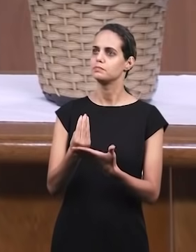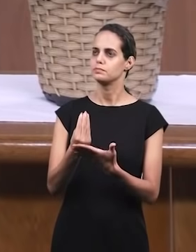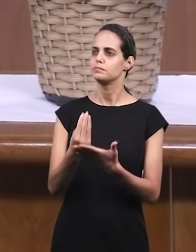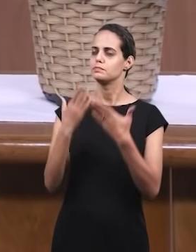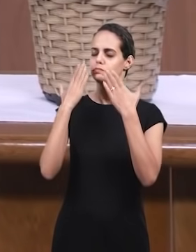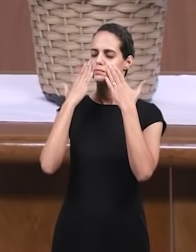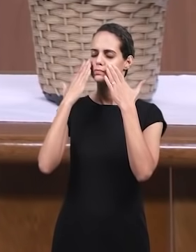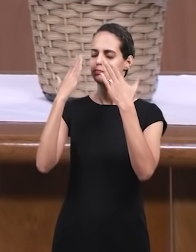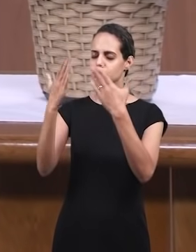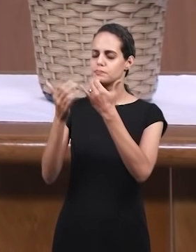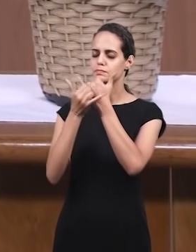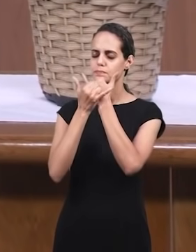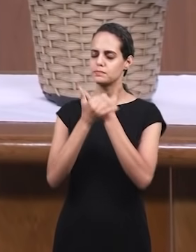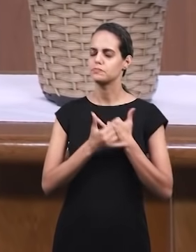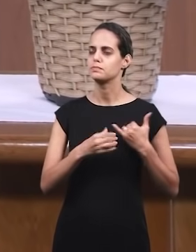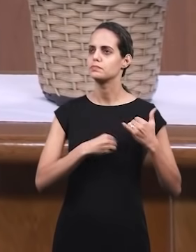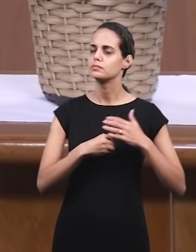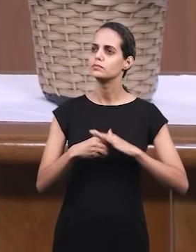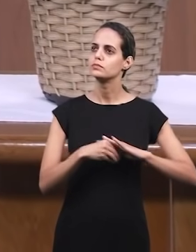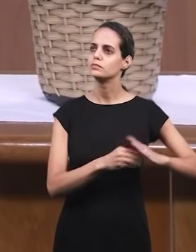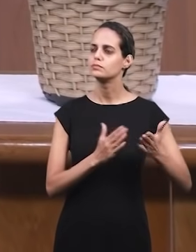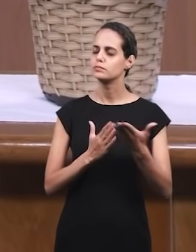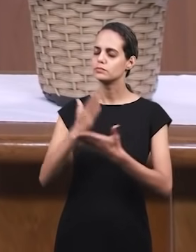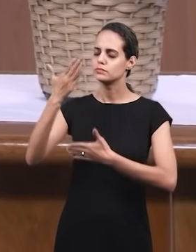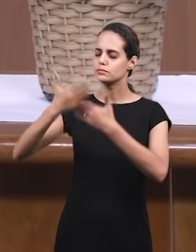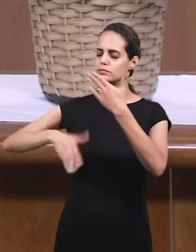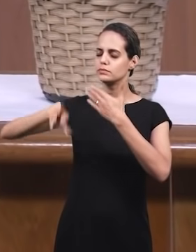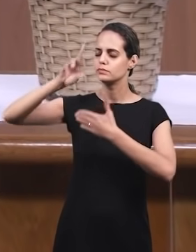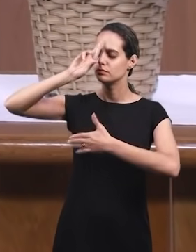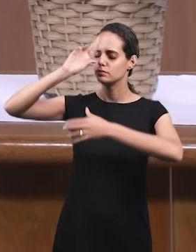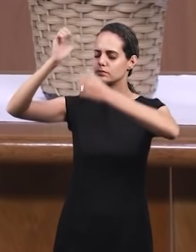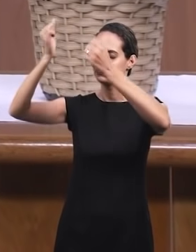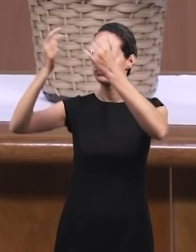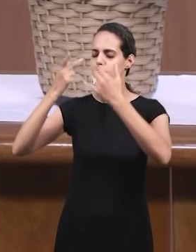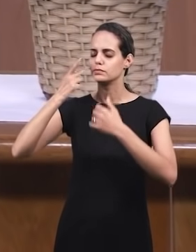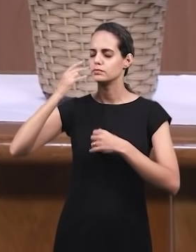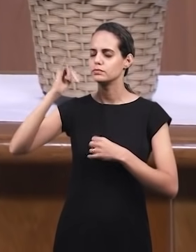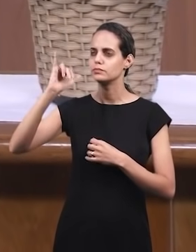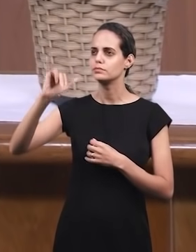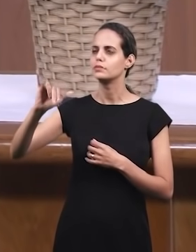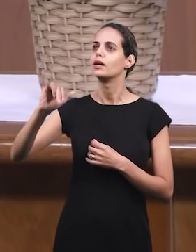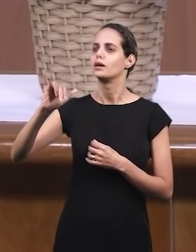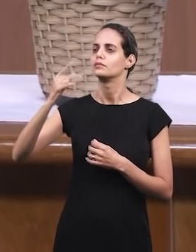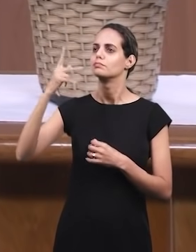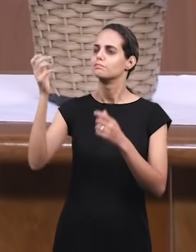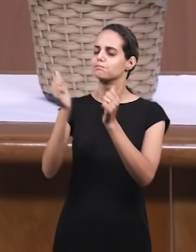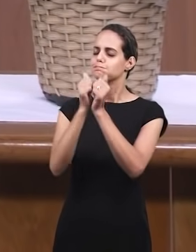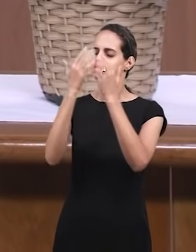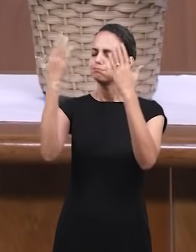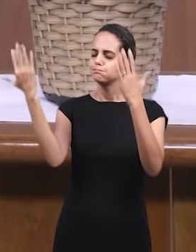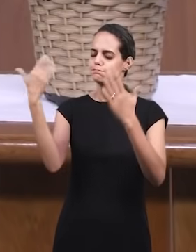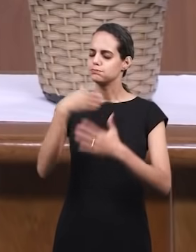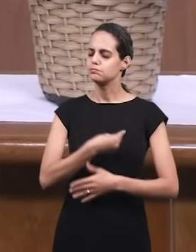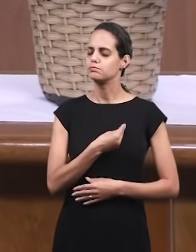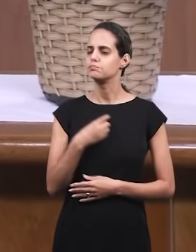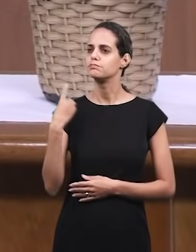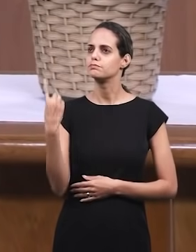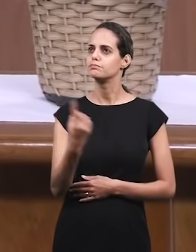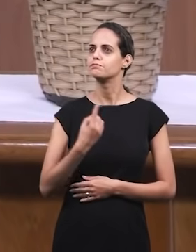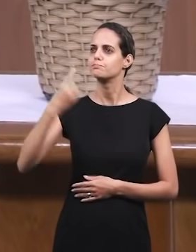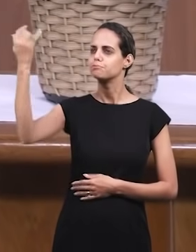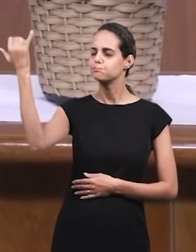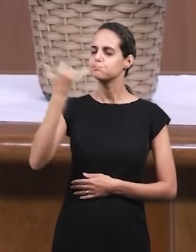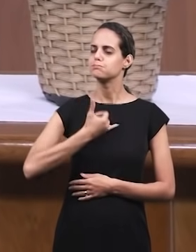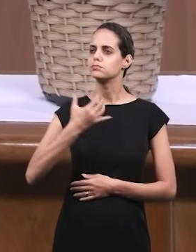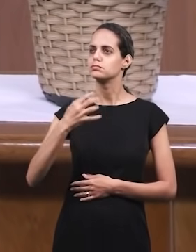perdão pelos nossos pecados e o acesso à Tua presença. Nos abençoa, Pai, glorifica o Teu nome nas nossas vidas e nos faz ouvir a Tua